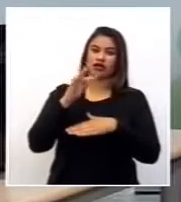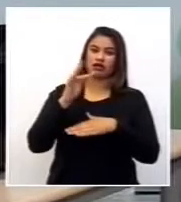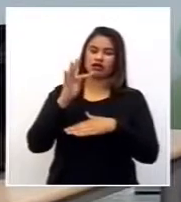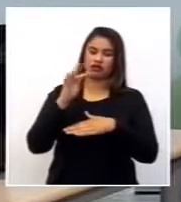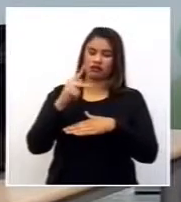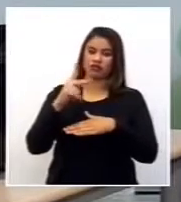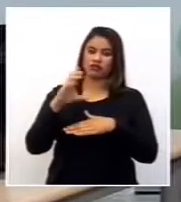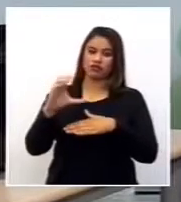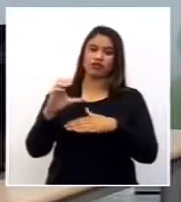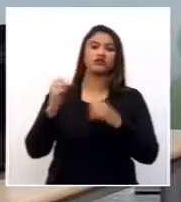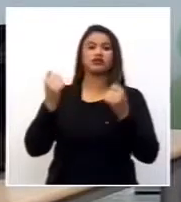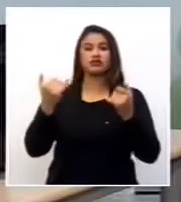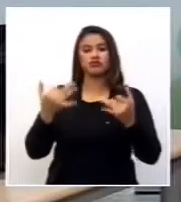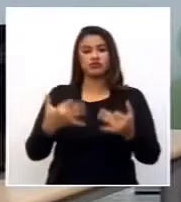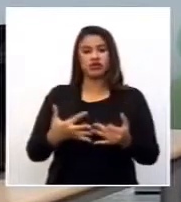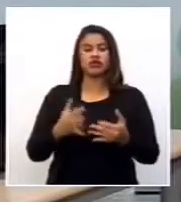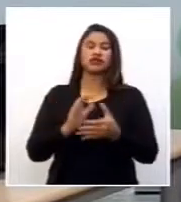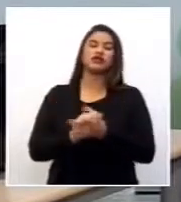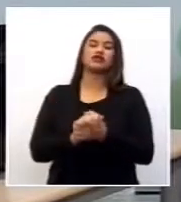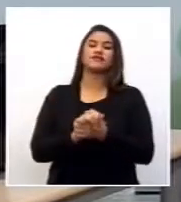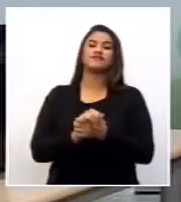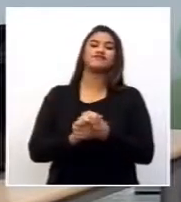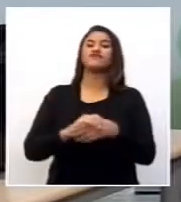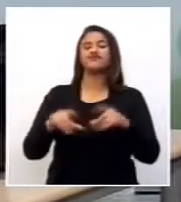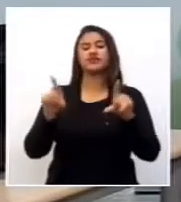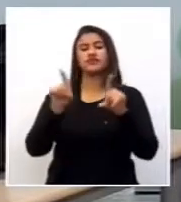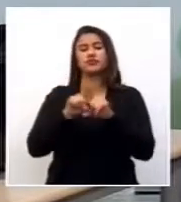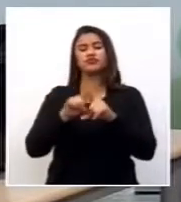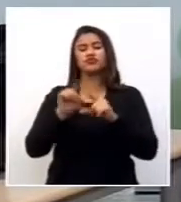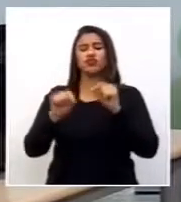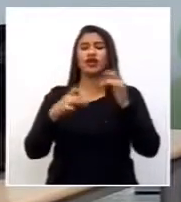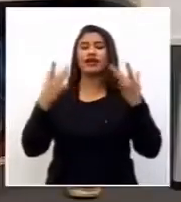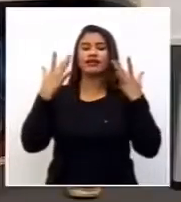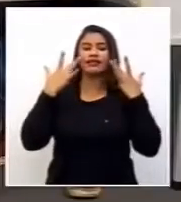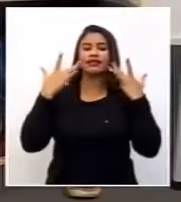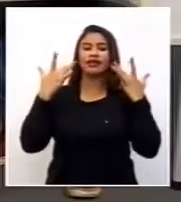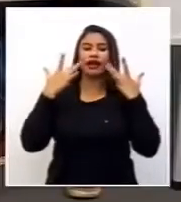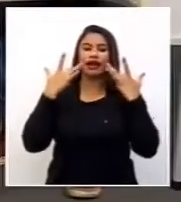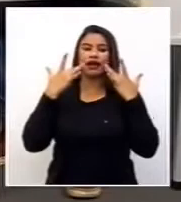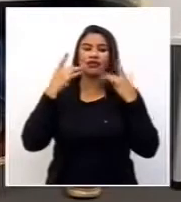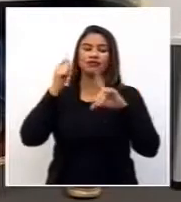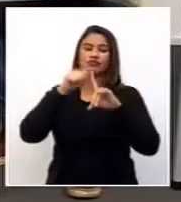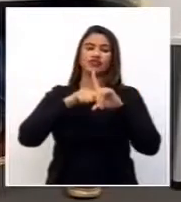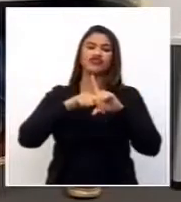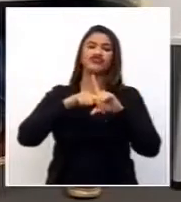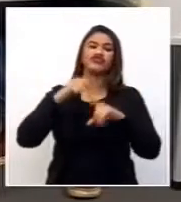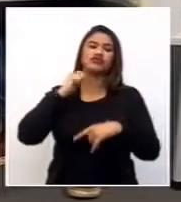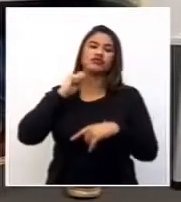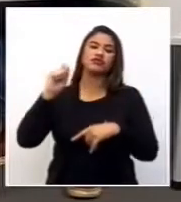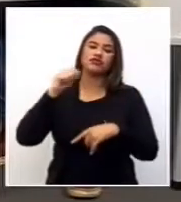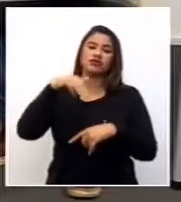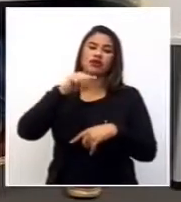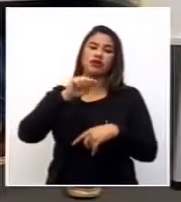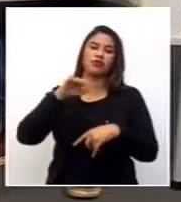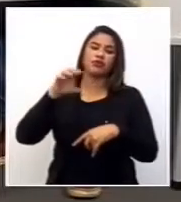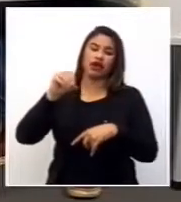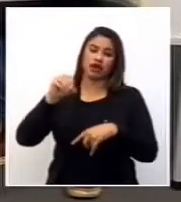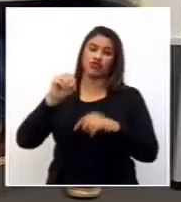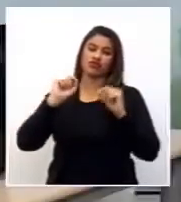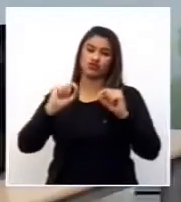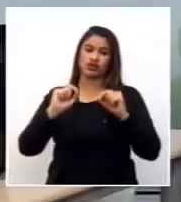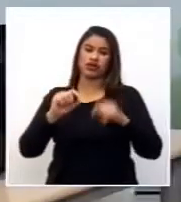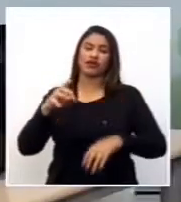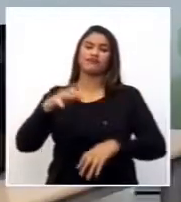jogos nos anos iniciais, também com a questão dos teatros, lembrando aqui, no mês de maio foi o mês, né, que foi considerado o mês